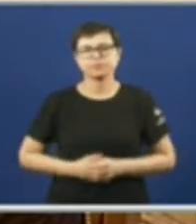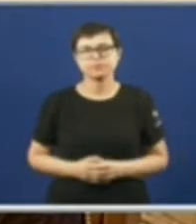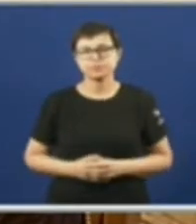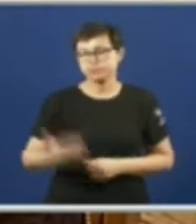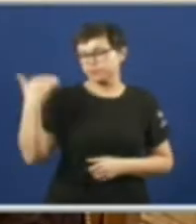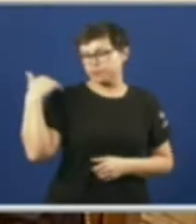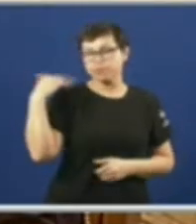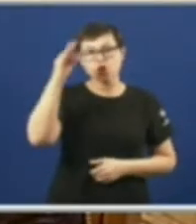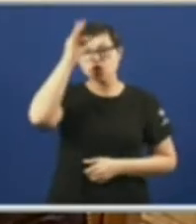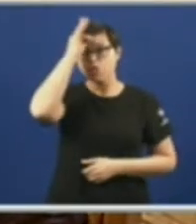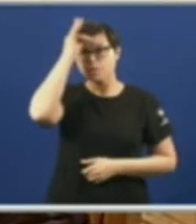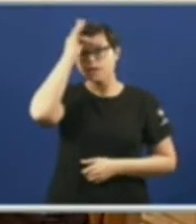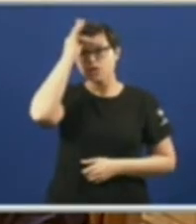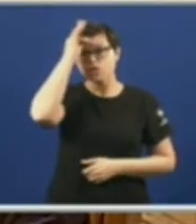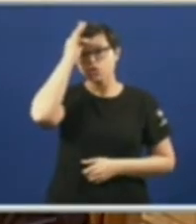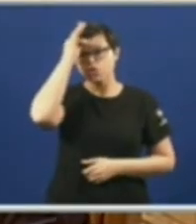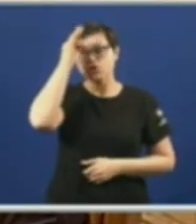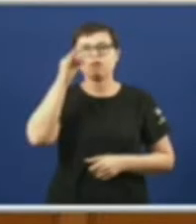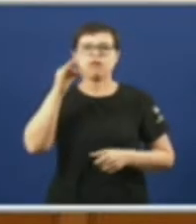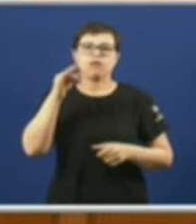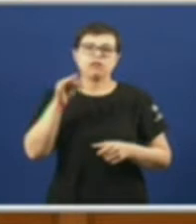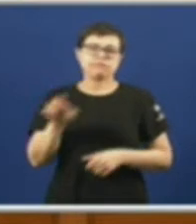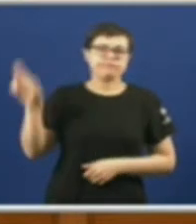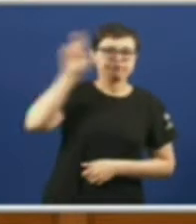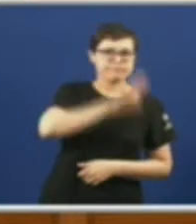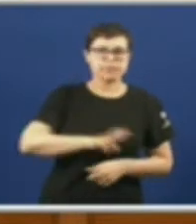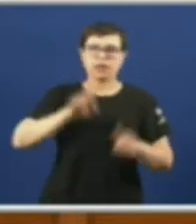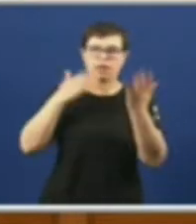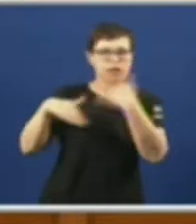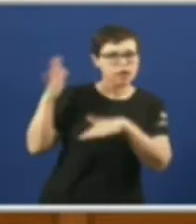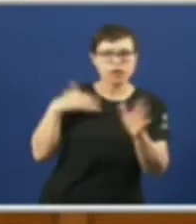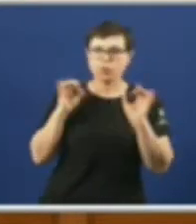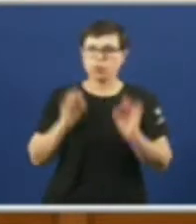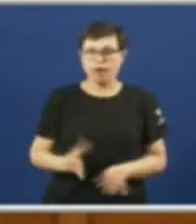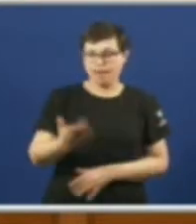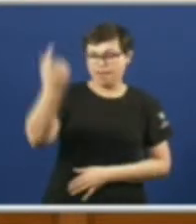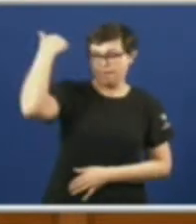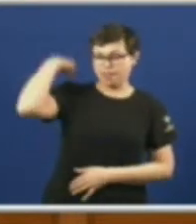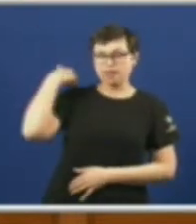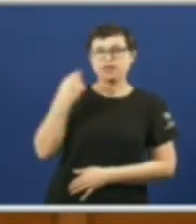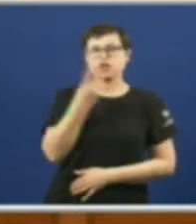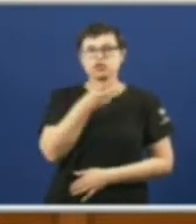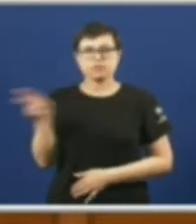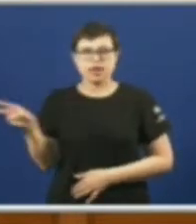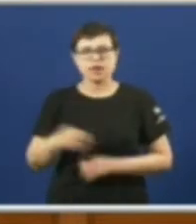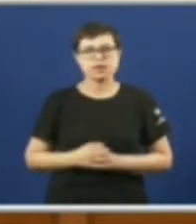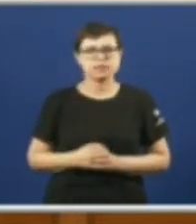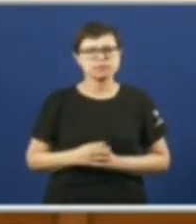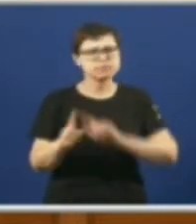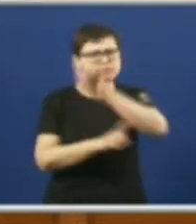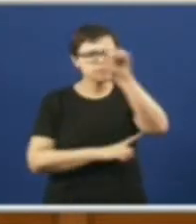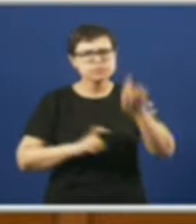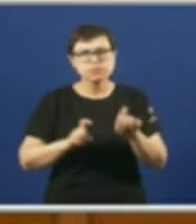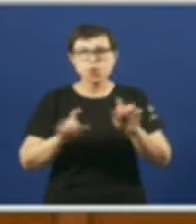domingo fixo vostede ante Jordi Évole a mesma pregunta que me facía a min no pasado pleno. Por que agora